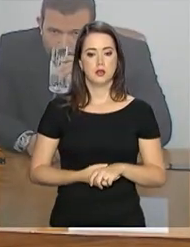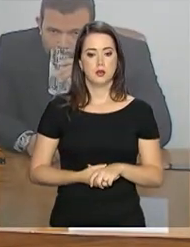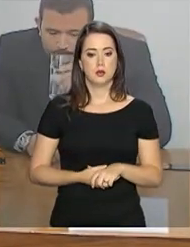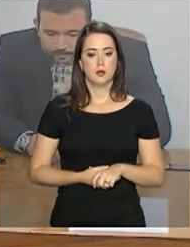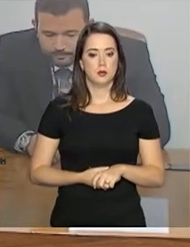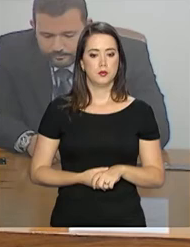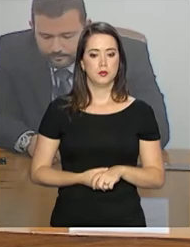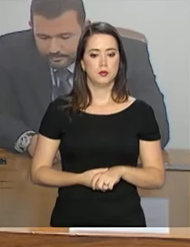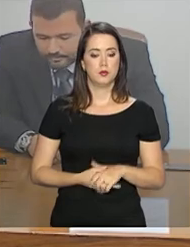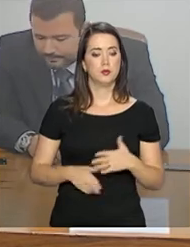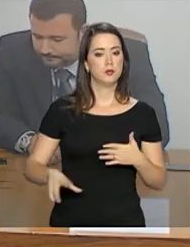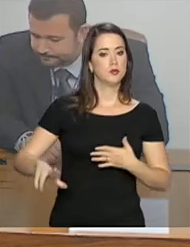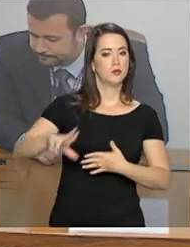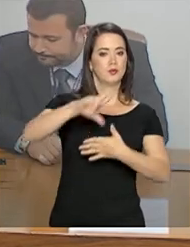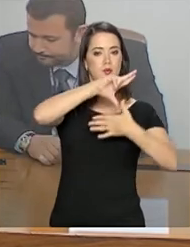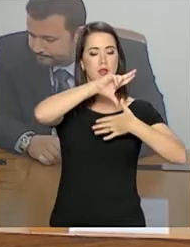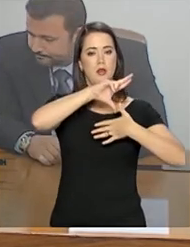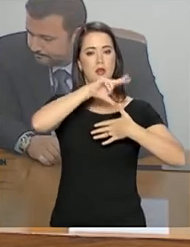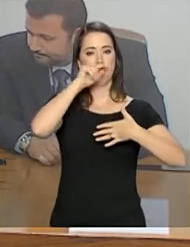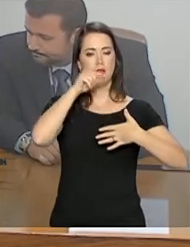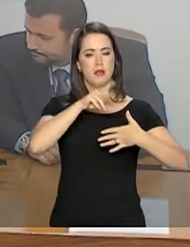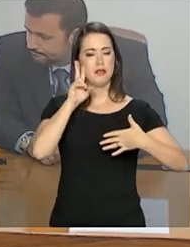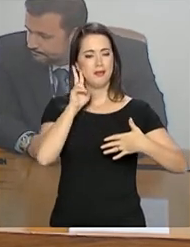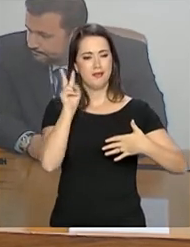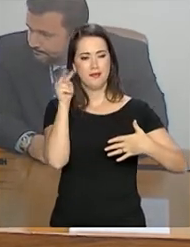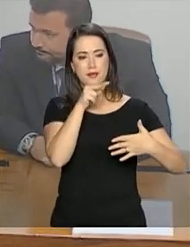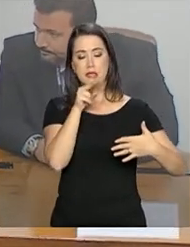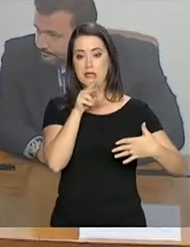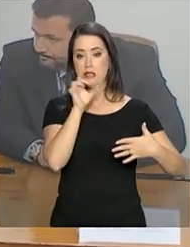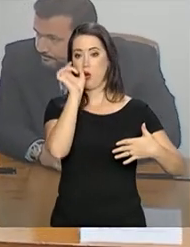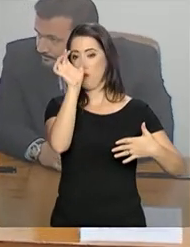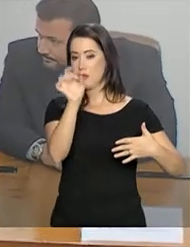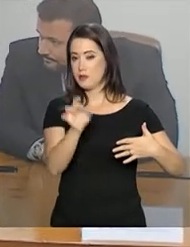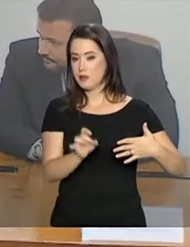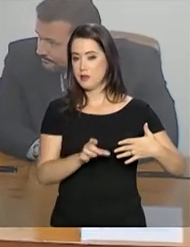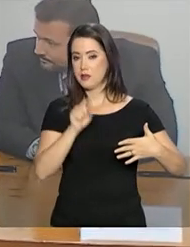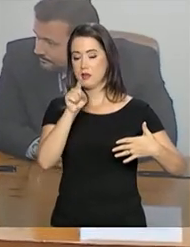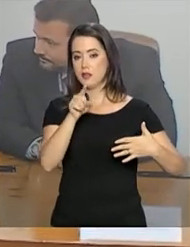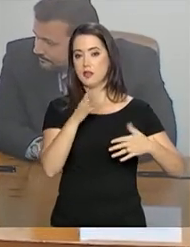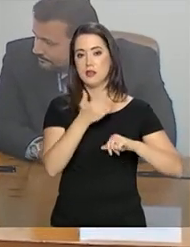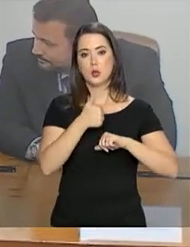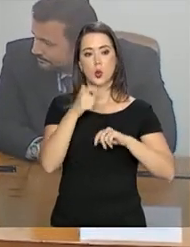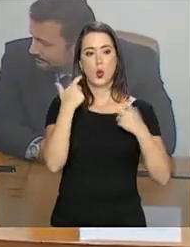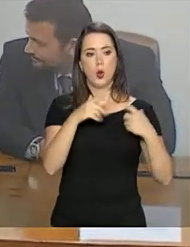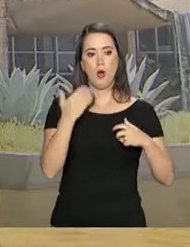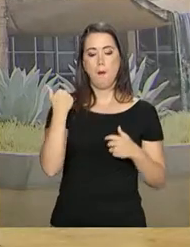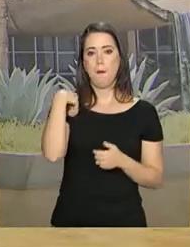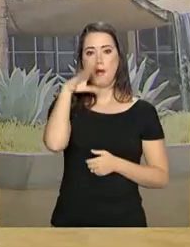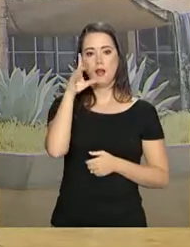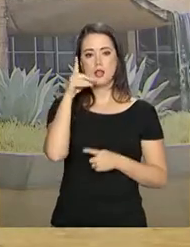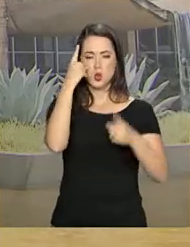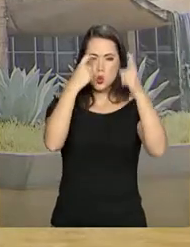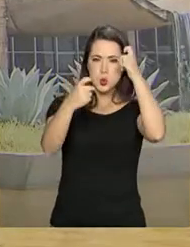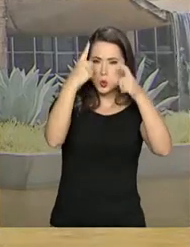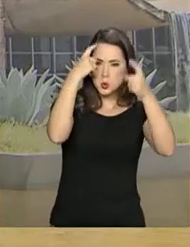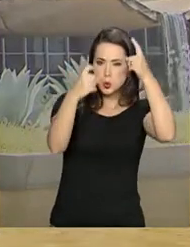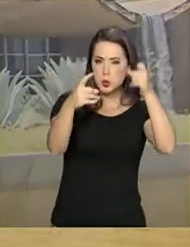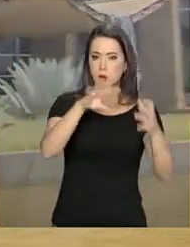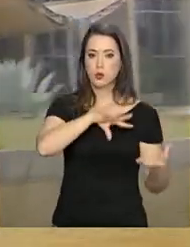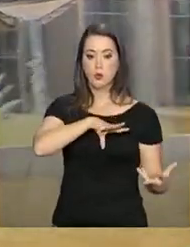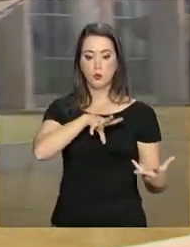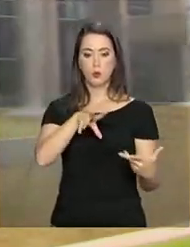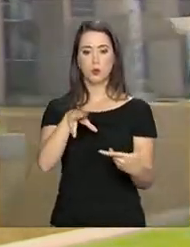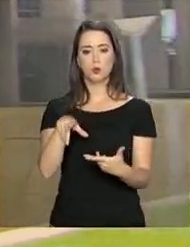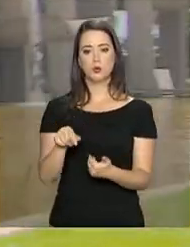a américa latina é considerada por especialistas europeus a região mais violenta do mundo no brasil segundo dados